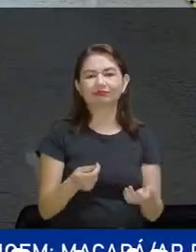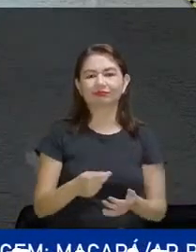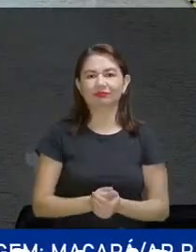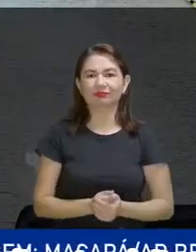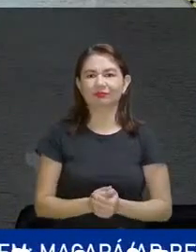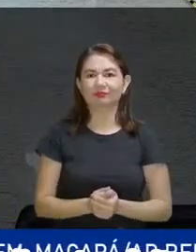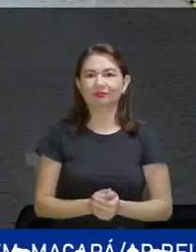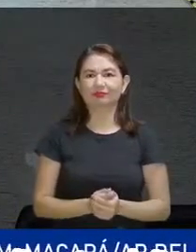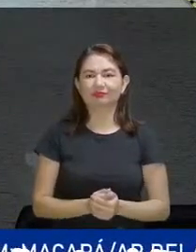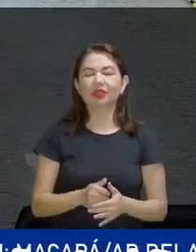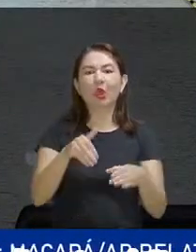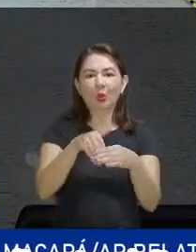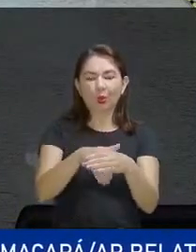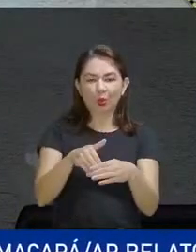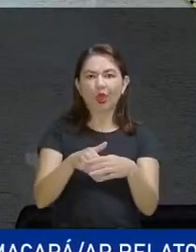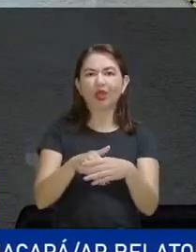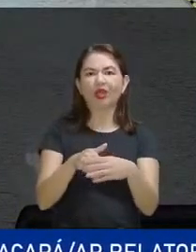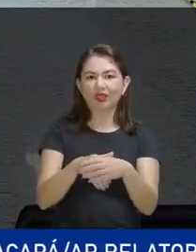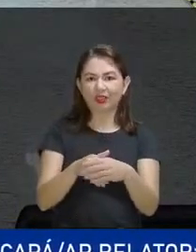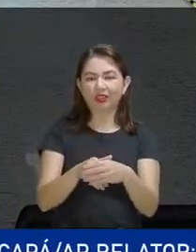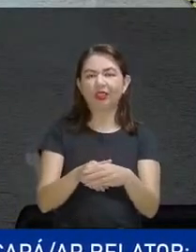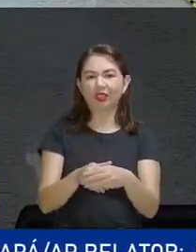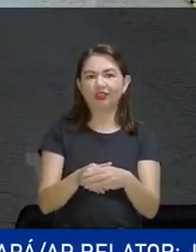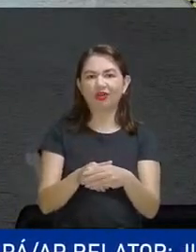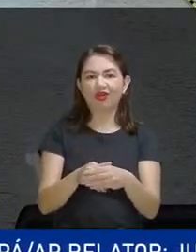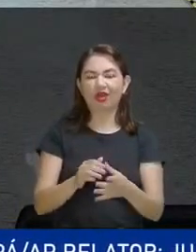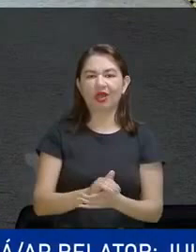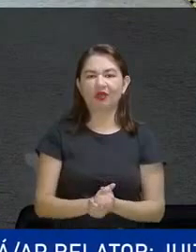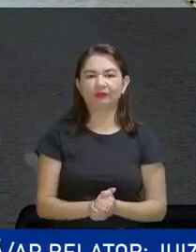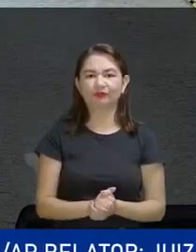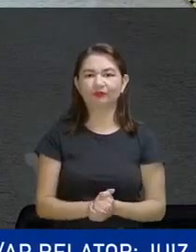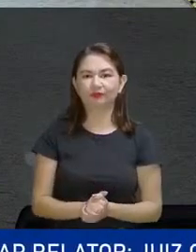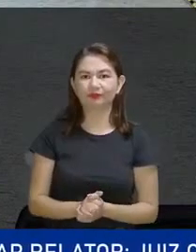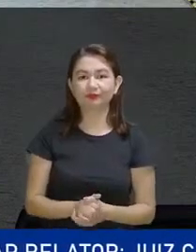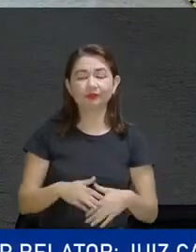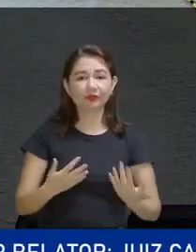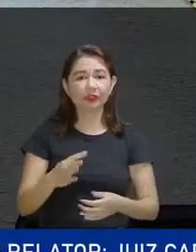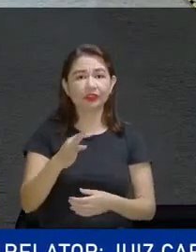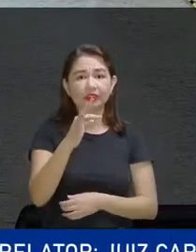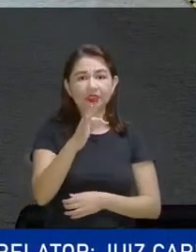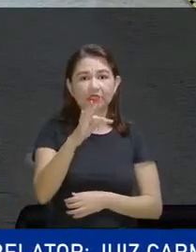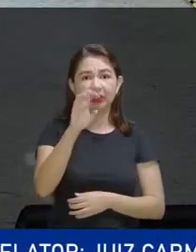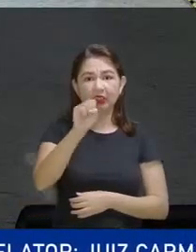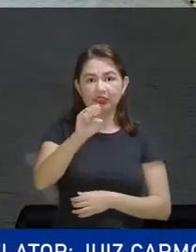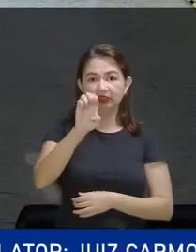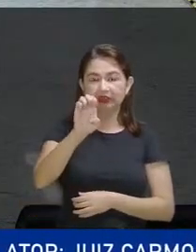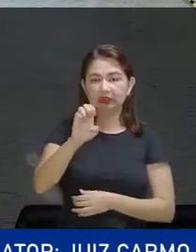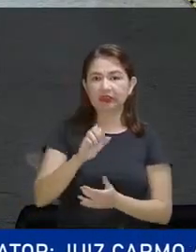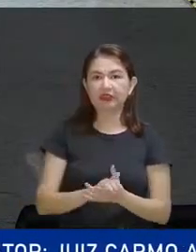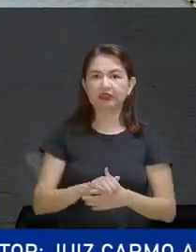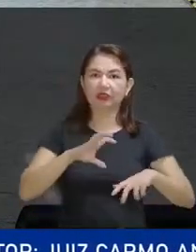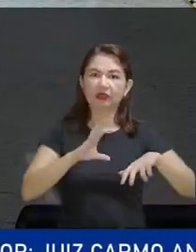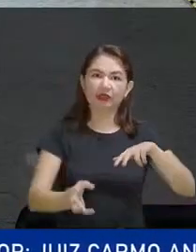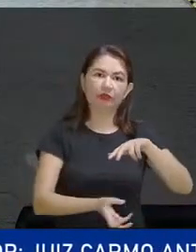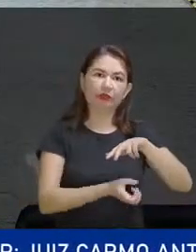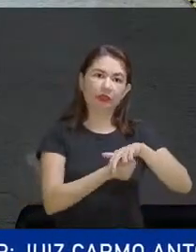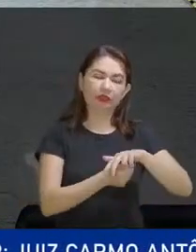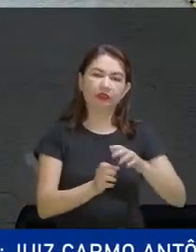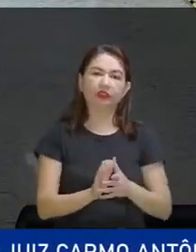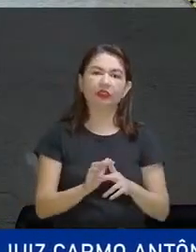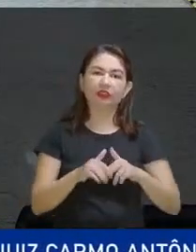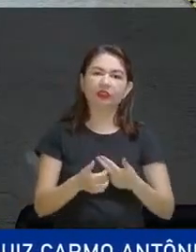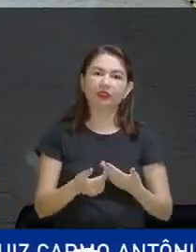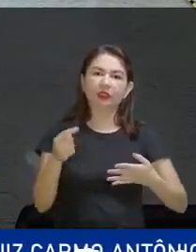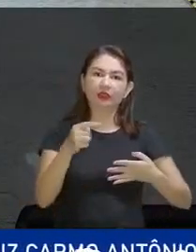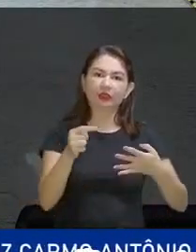lisura da disputa eleitoral. E, nesse sentido, o TSE já assentou que o abuso de poder reclama análise pelo